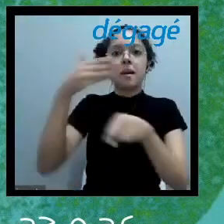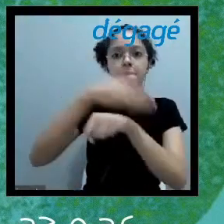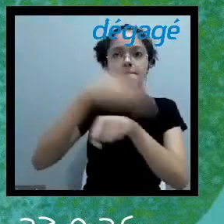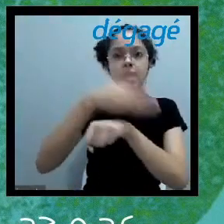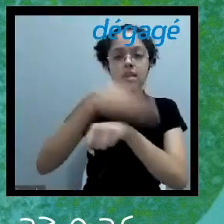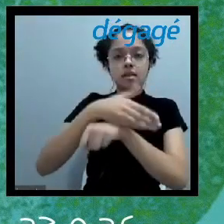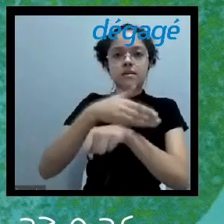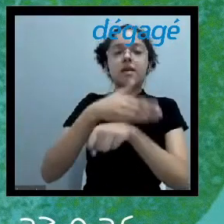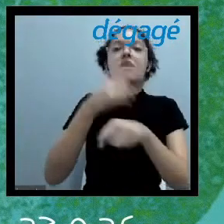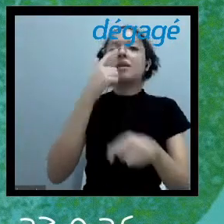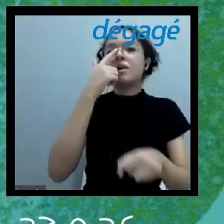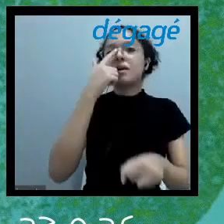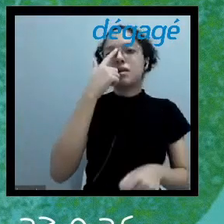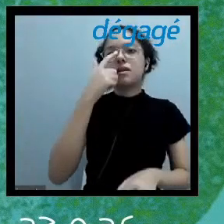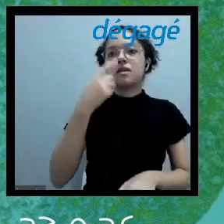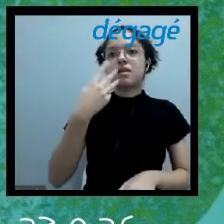Foram